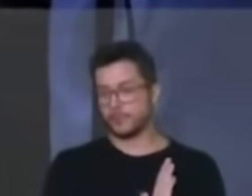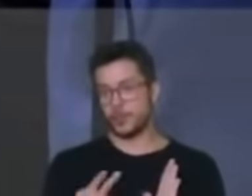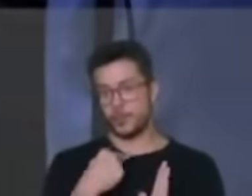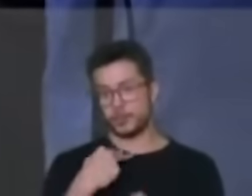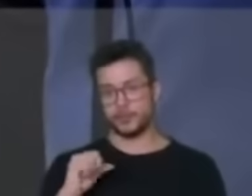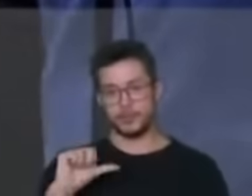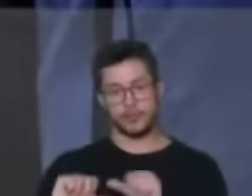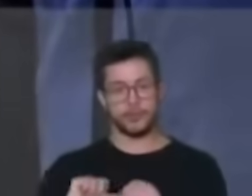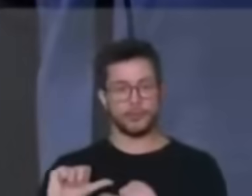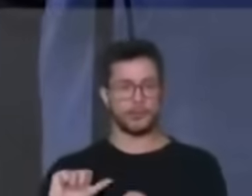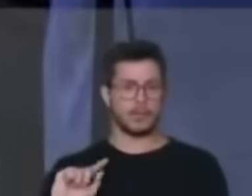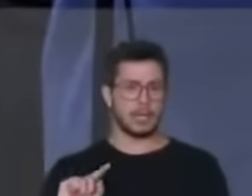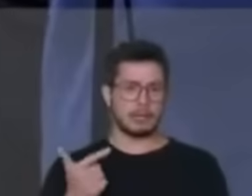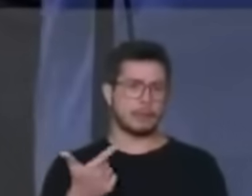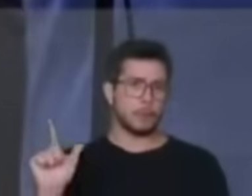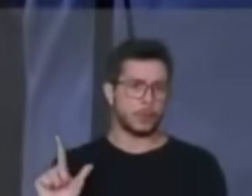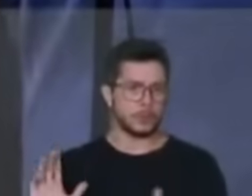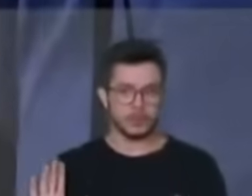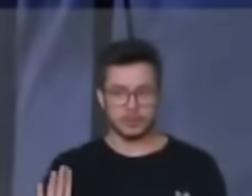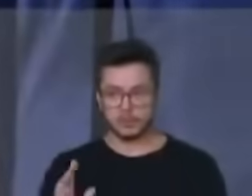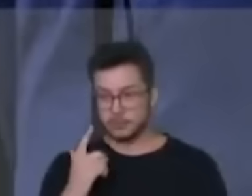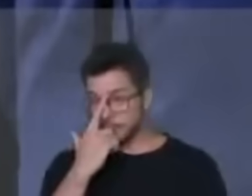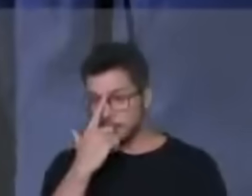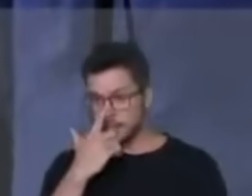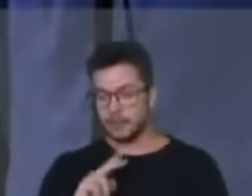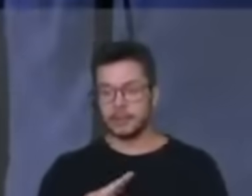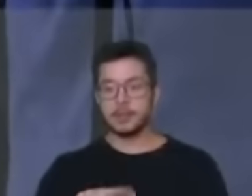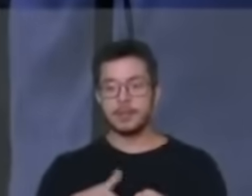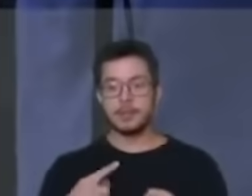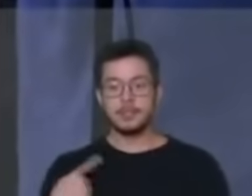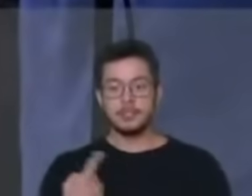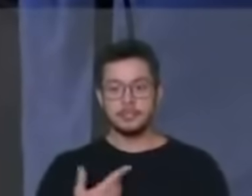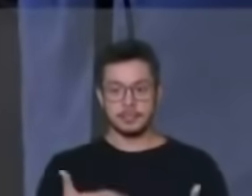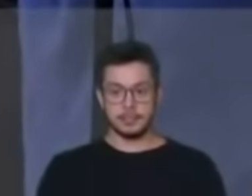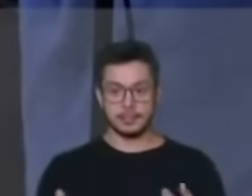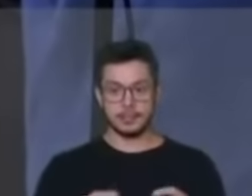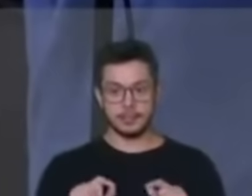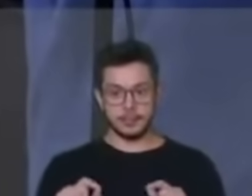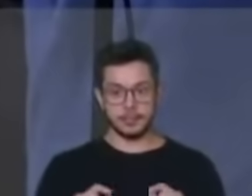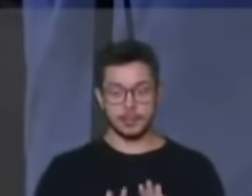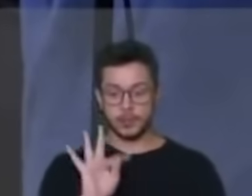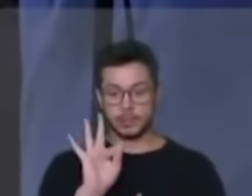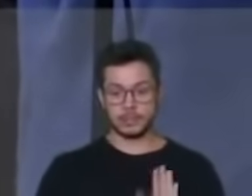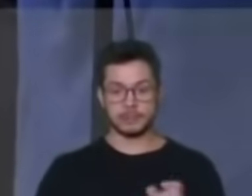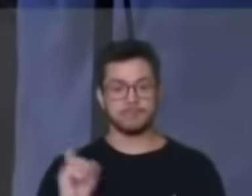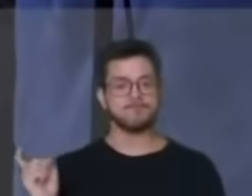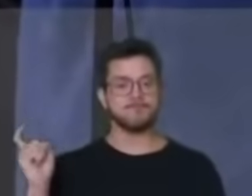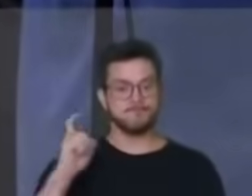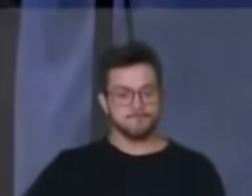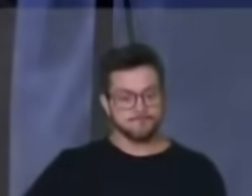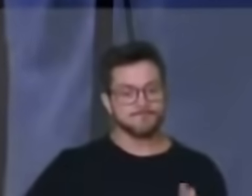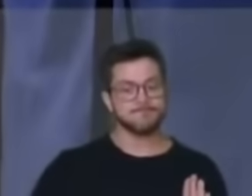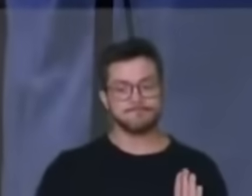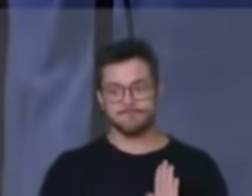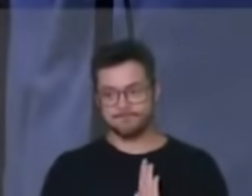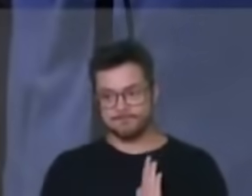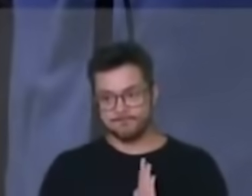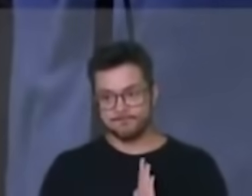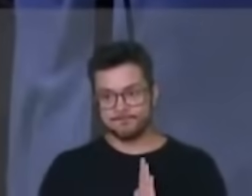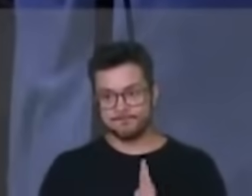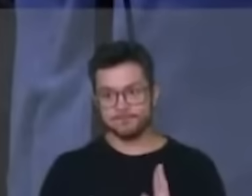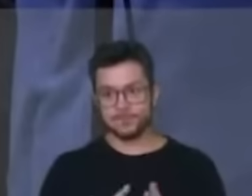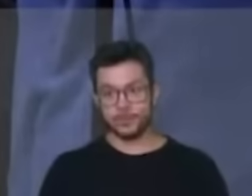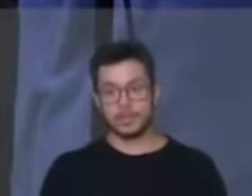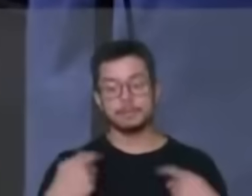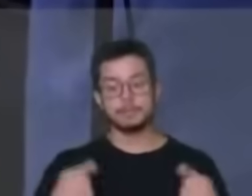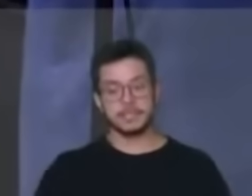qualquer tipo de alteração de mérito. Assim, eu solicito que a matéria retorne à Câmara dos Deputados para que os autógrafos